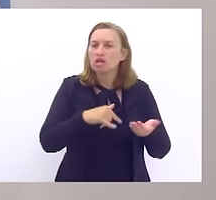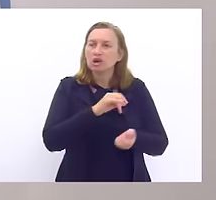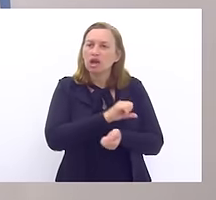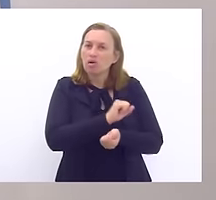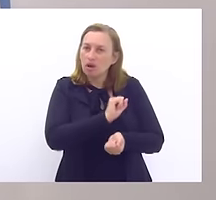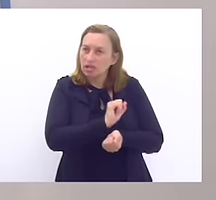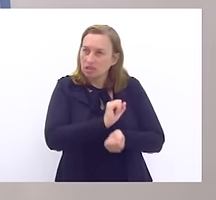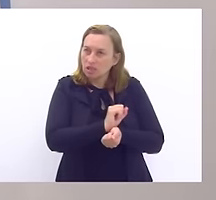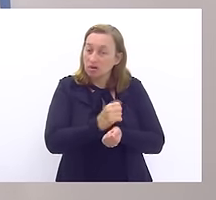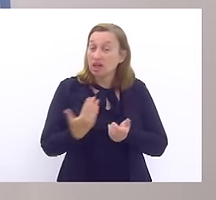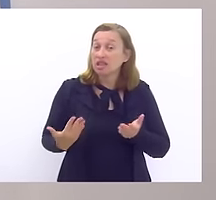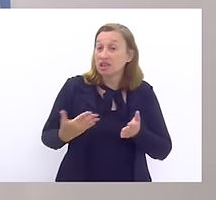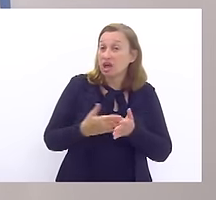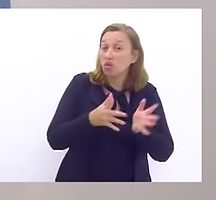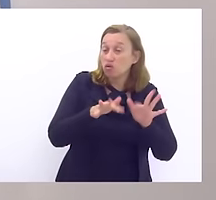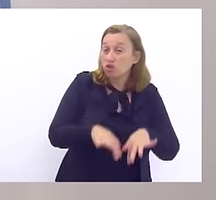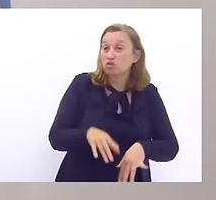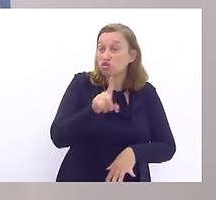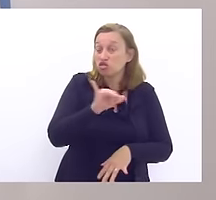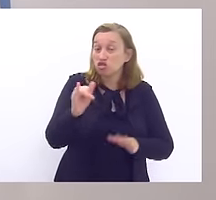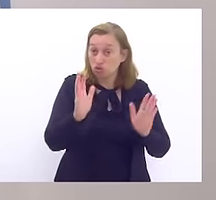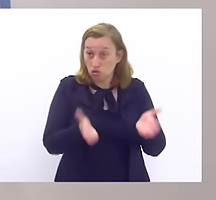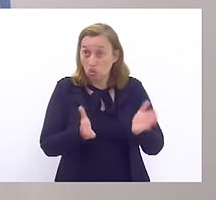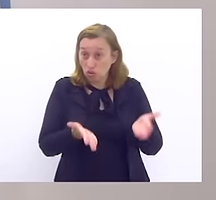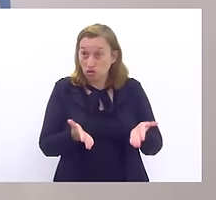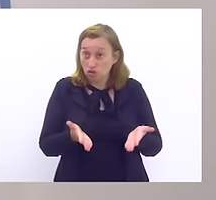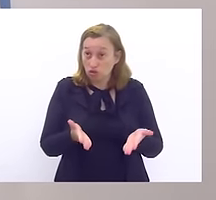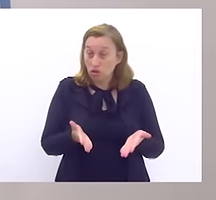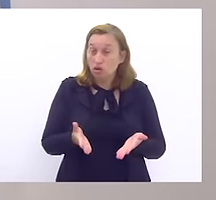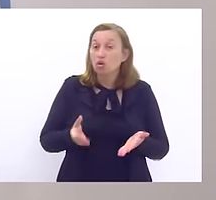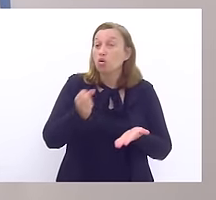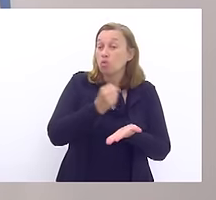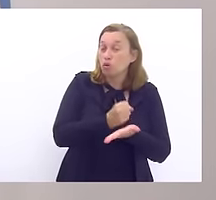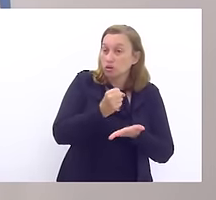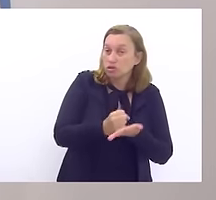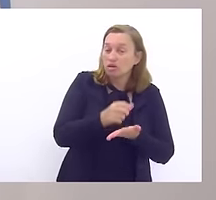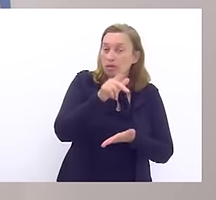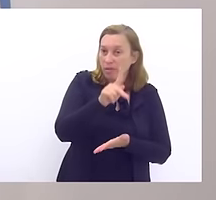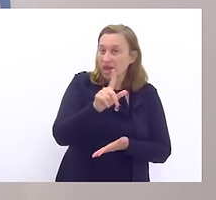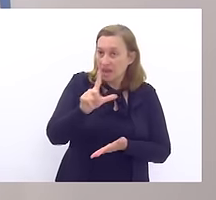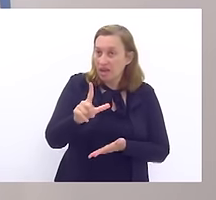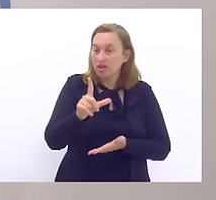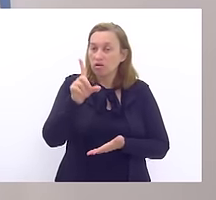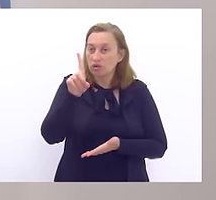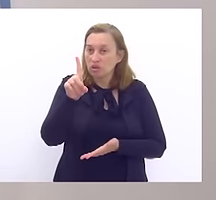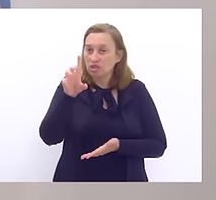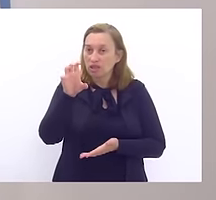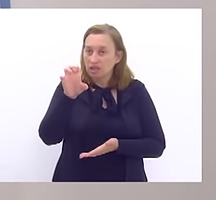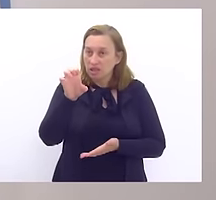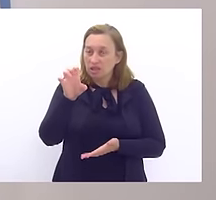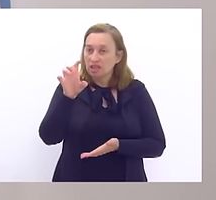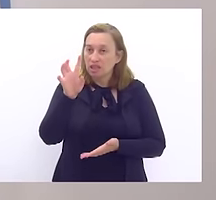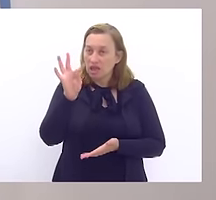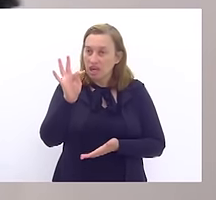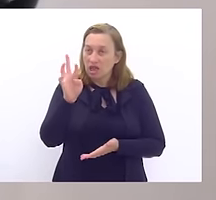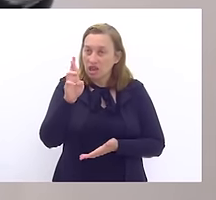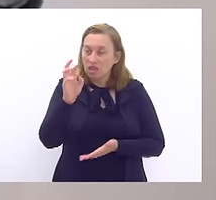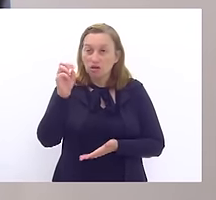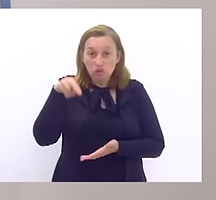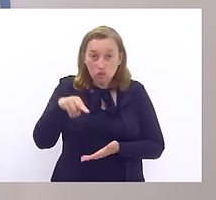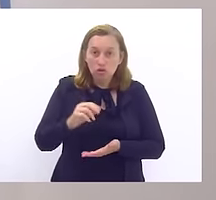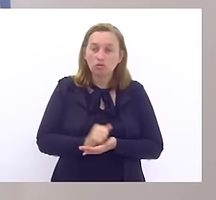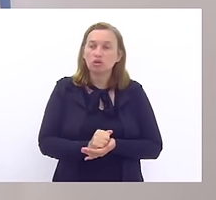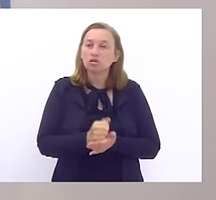eu tenhamos ao fim do dia de hoje é o contrato da pele inseto basicamente esse as